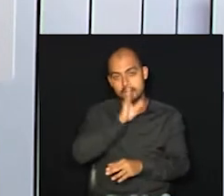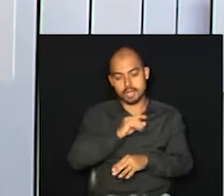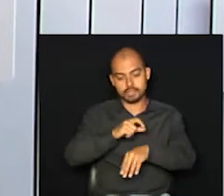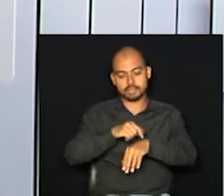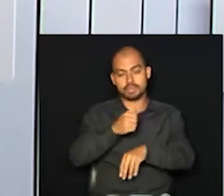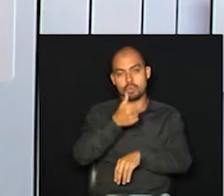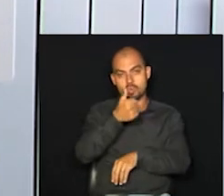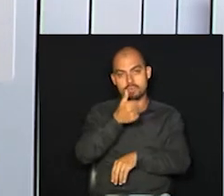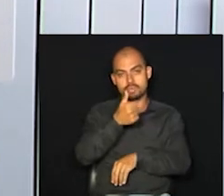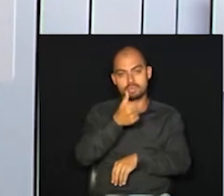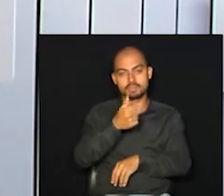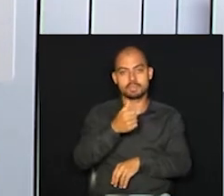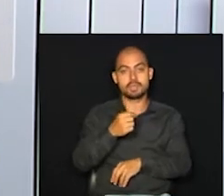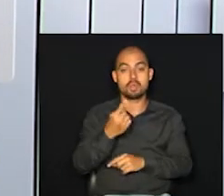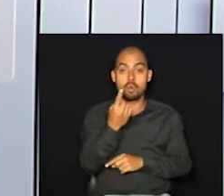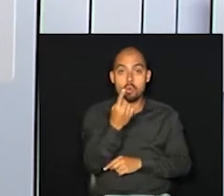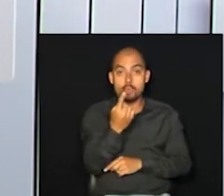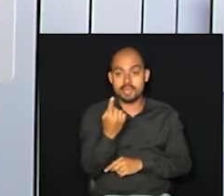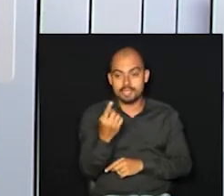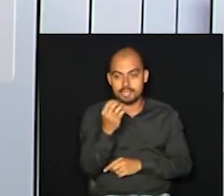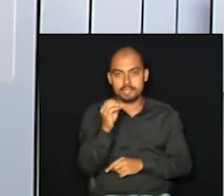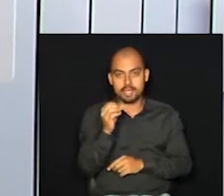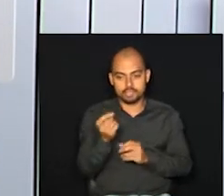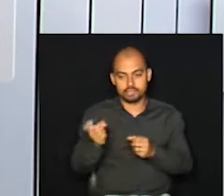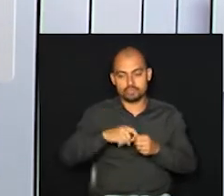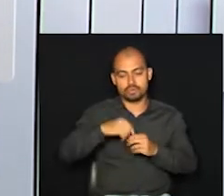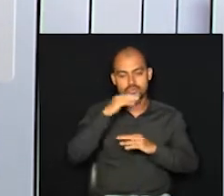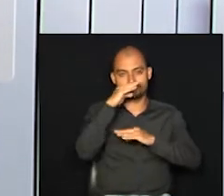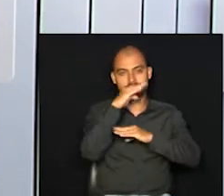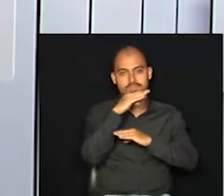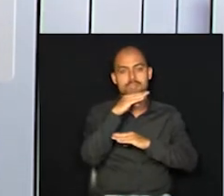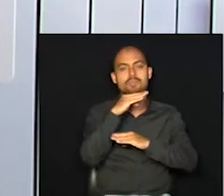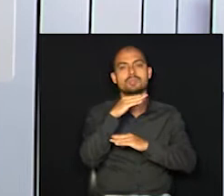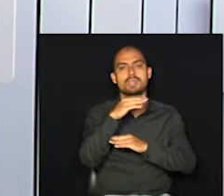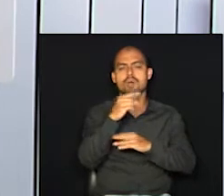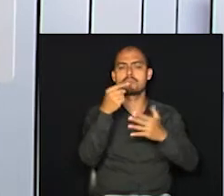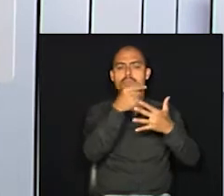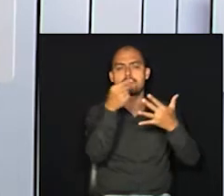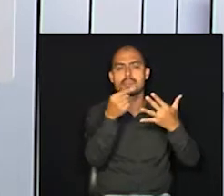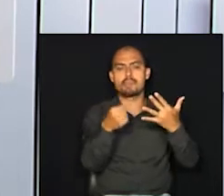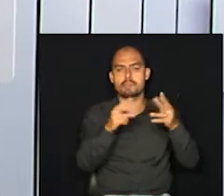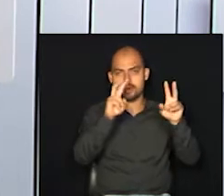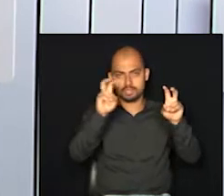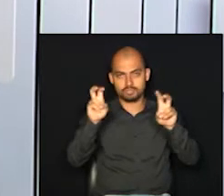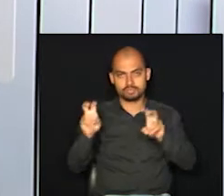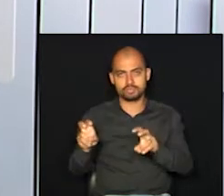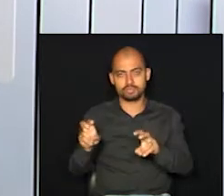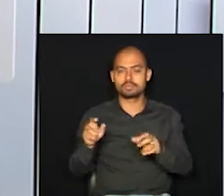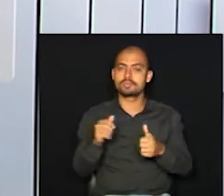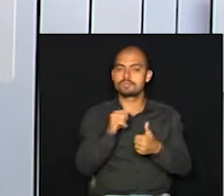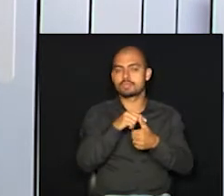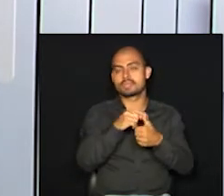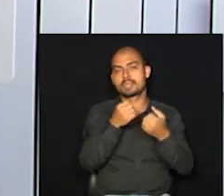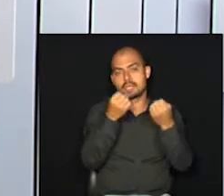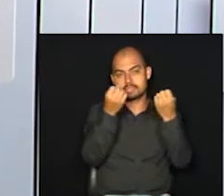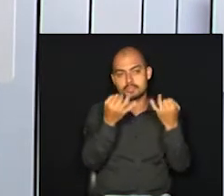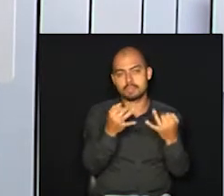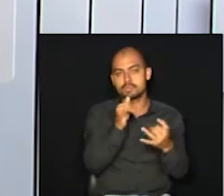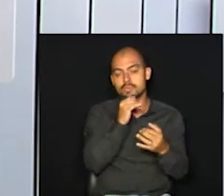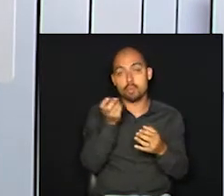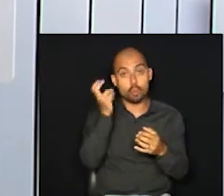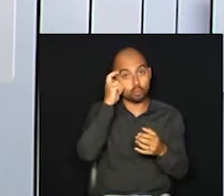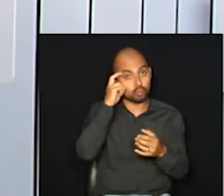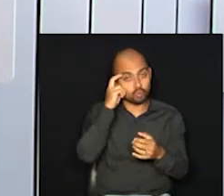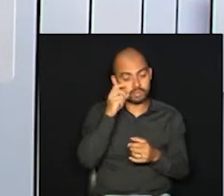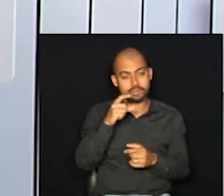a 1h10, a gente retorna com o Câmara Total com muitos assuntos. A gente ainda vai falar, tem o nosso quadro de cultura com